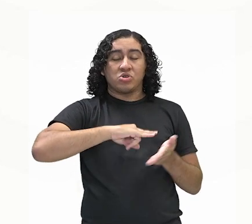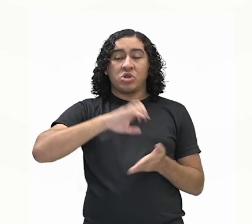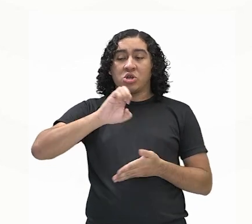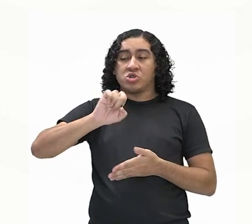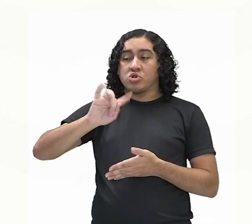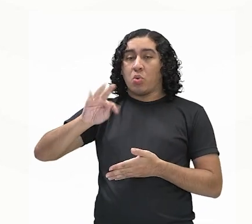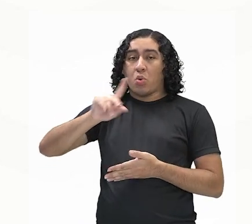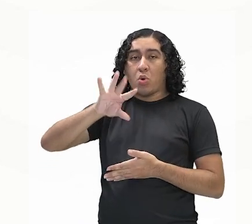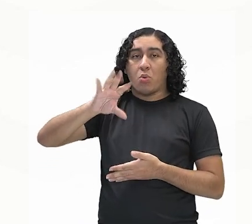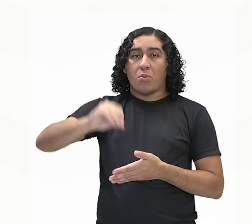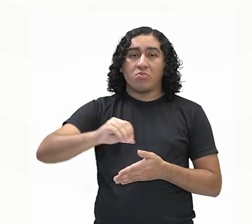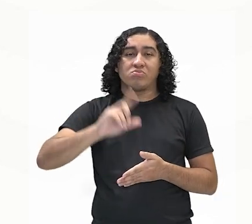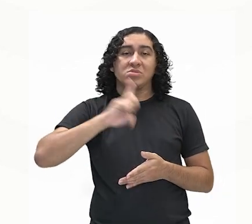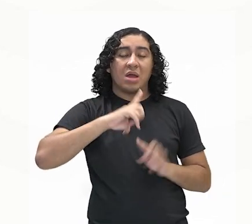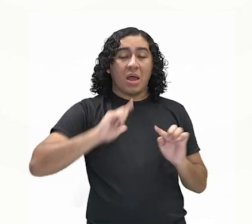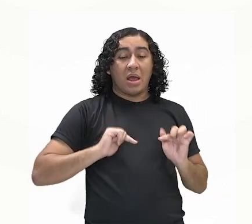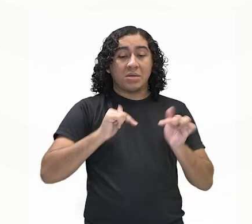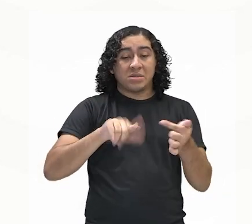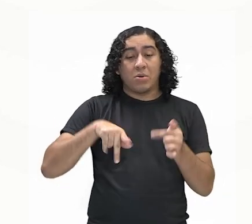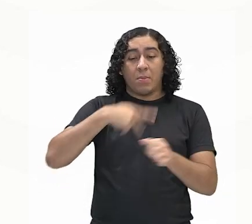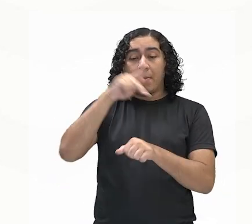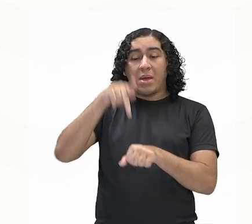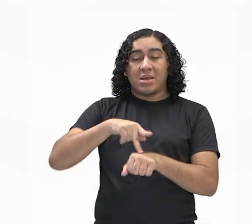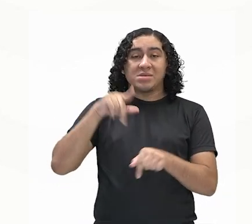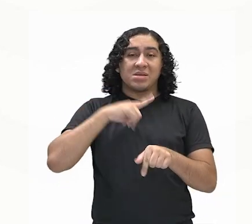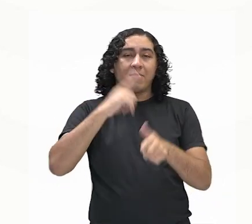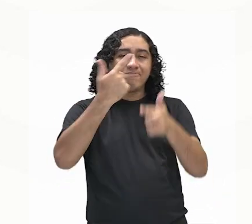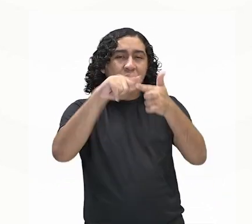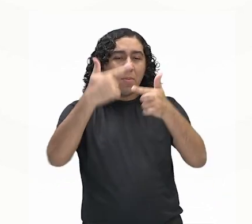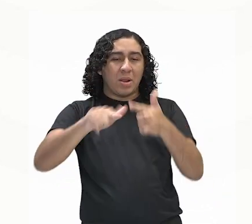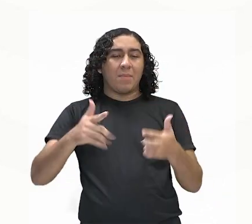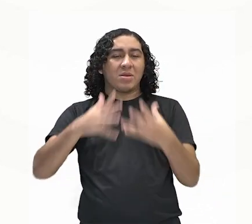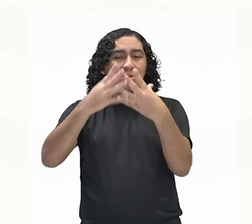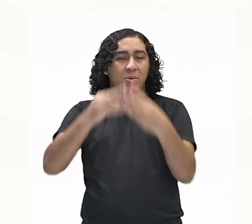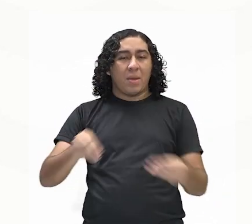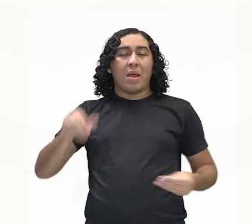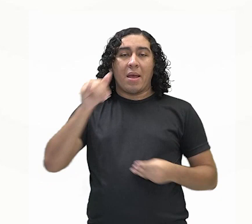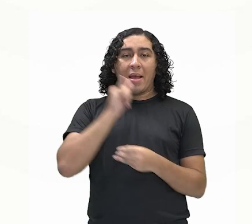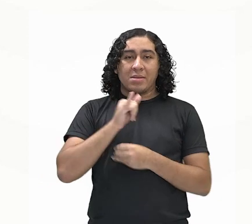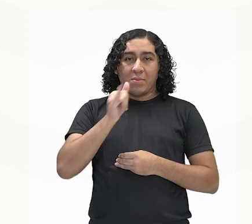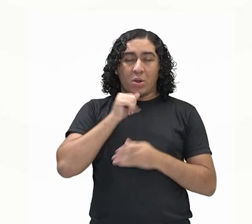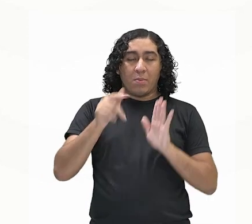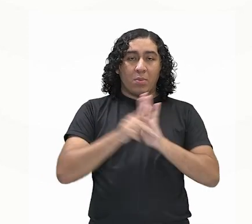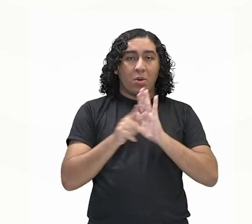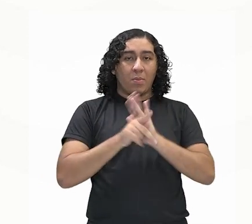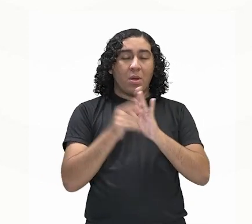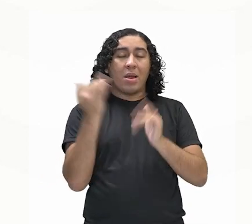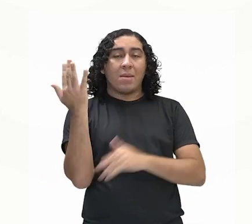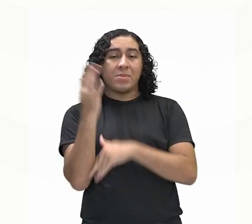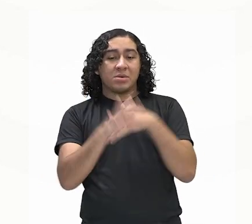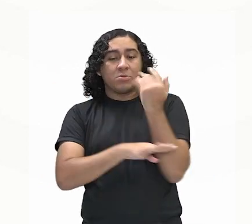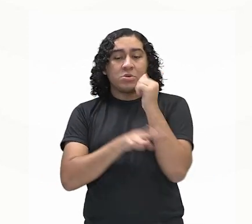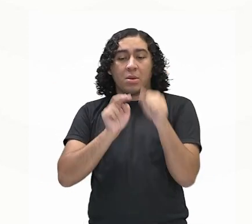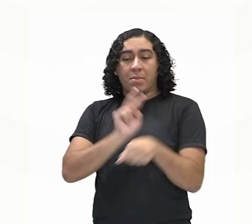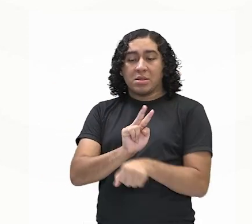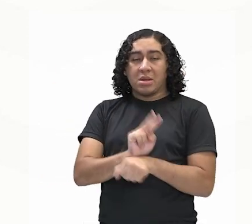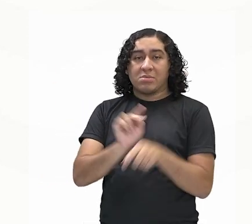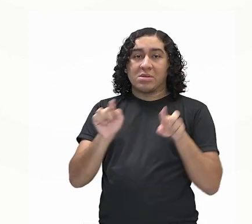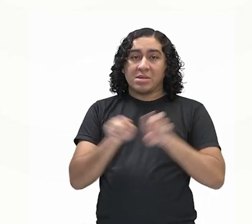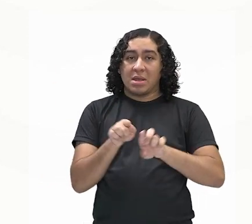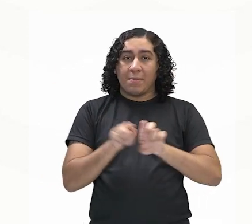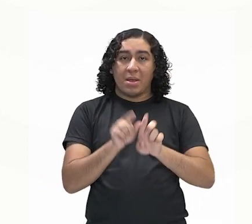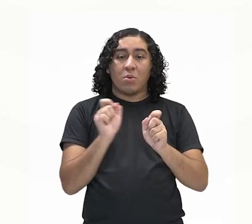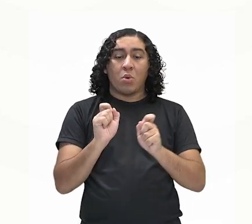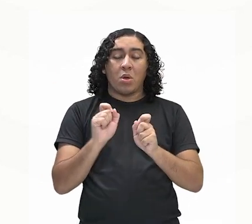para que os países resolvessem os conflitos entre a preservação ambiental e também o